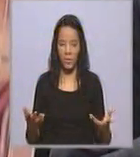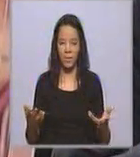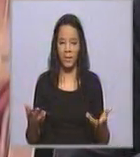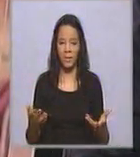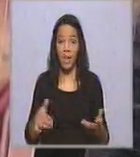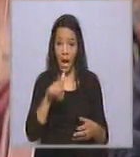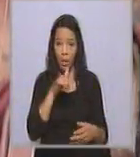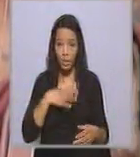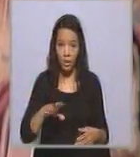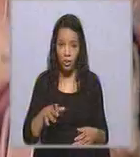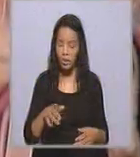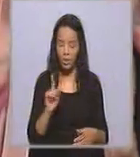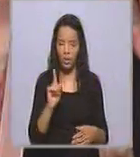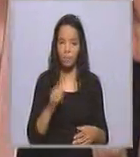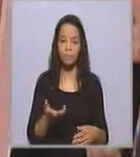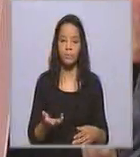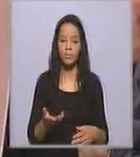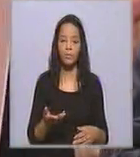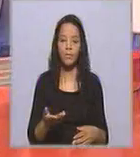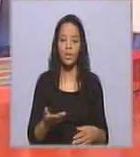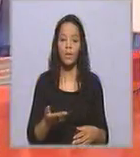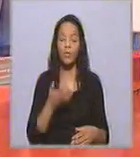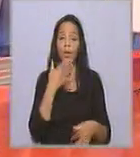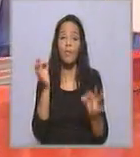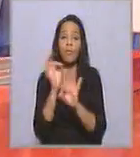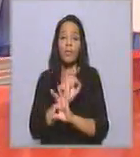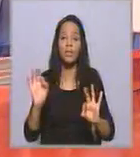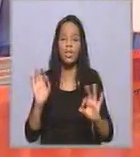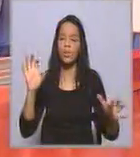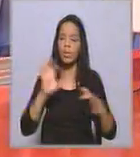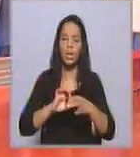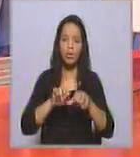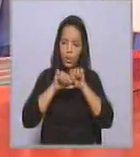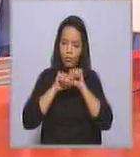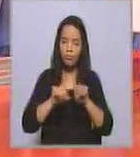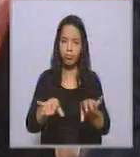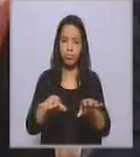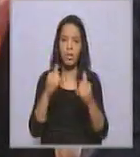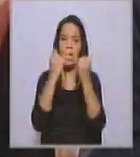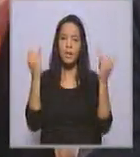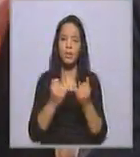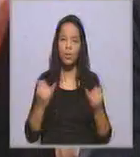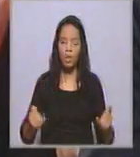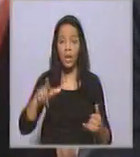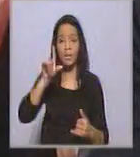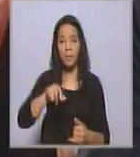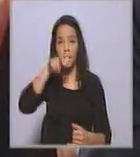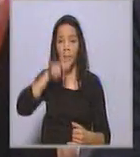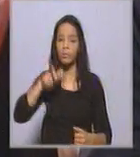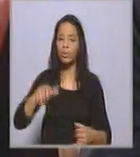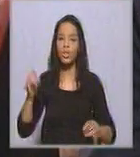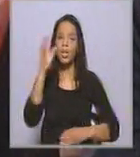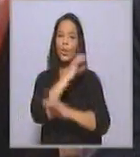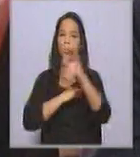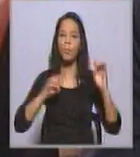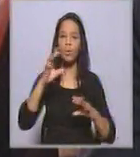água, queres? Não, foi fantástico a evolução que isto teve em termos internacionais, o impacto. E foi fantástico ver os europeus aderirem àquilo